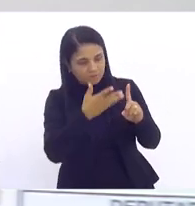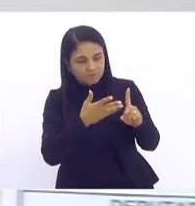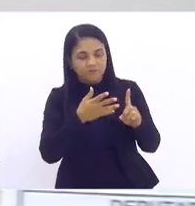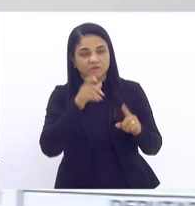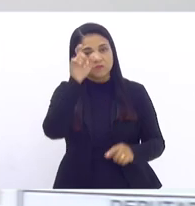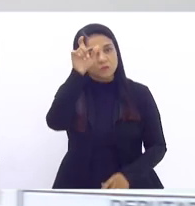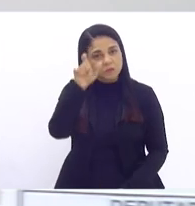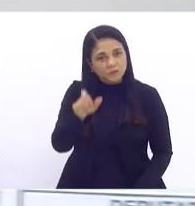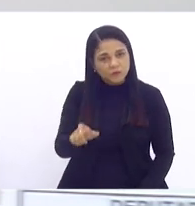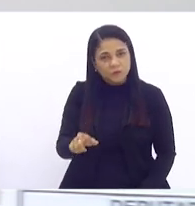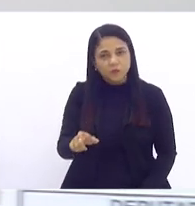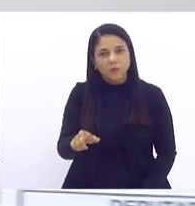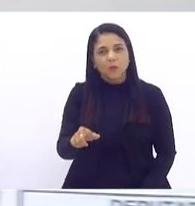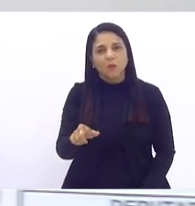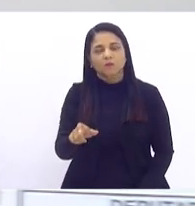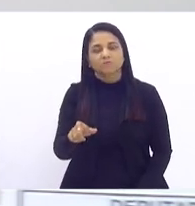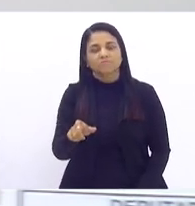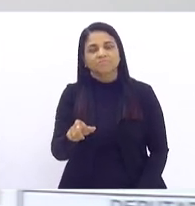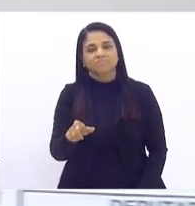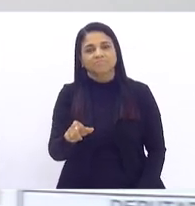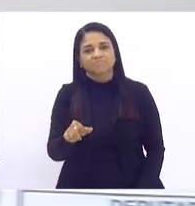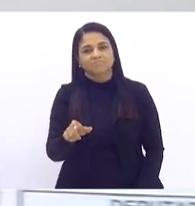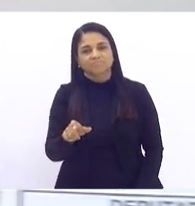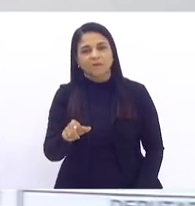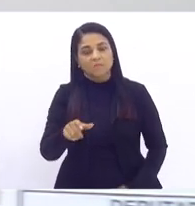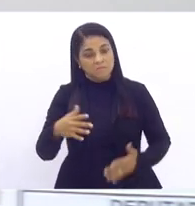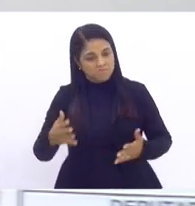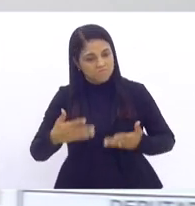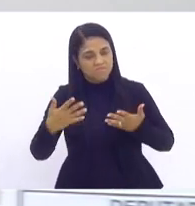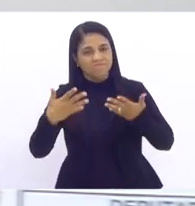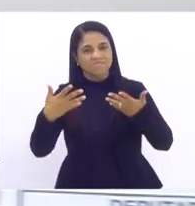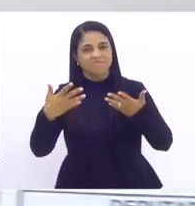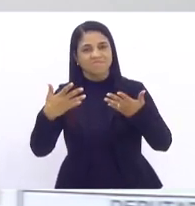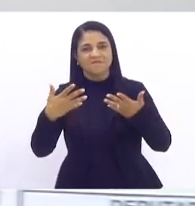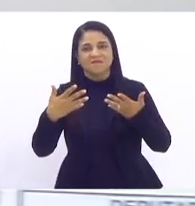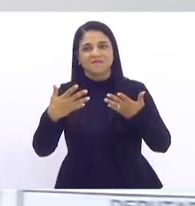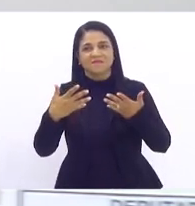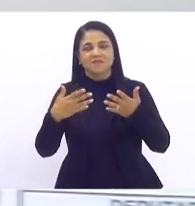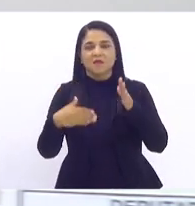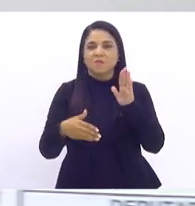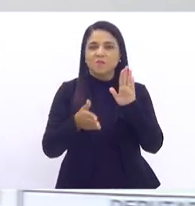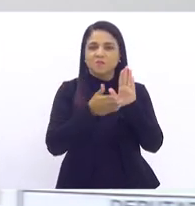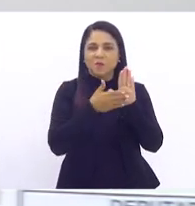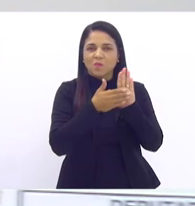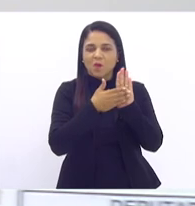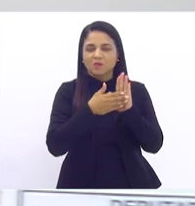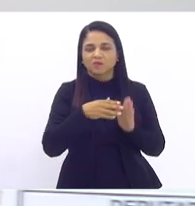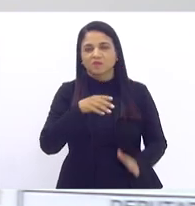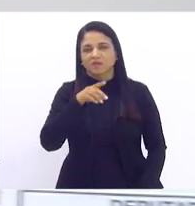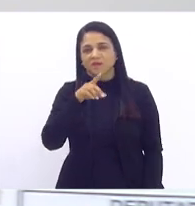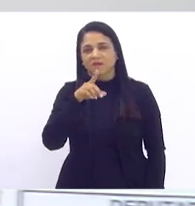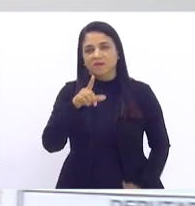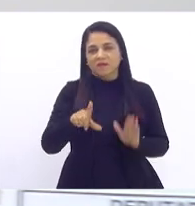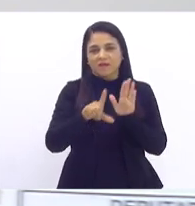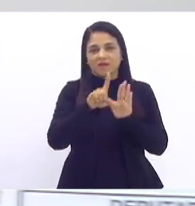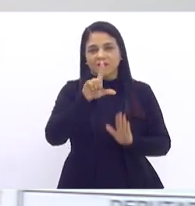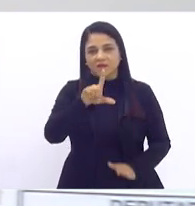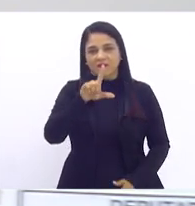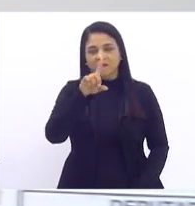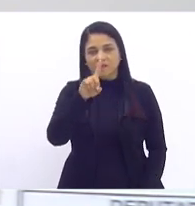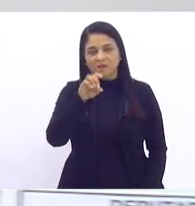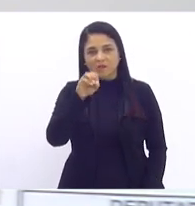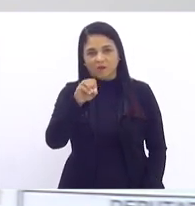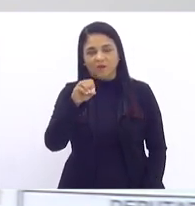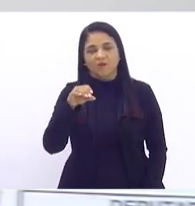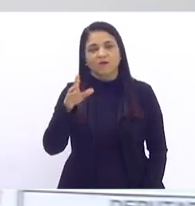pessoa que muito me inspirou na construção dessa proposta da LDO que a doutora Berenice